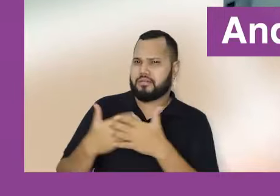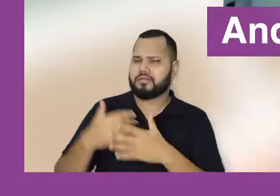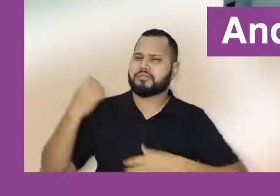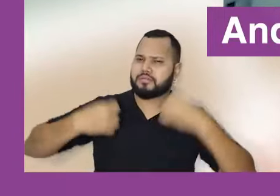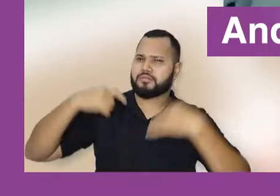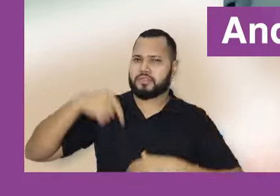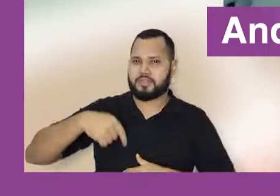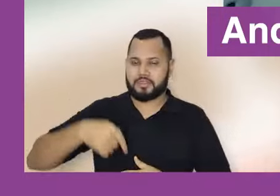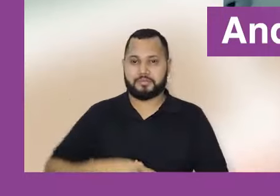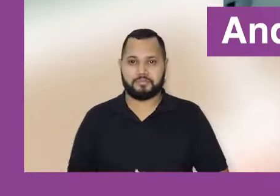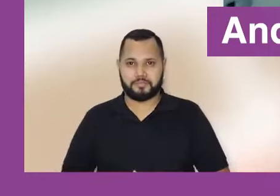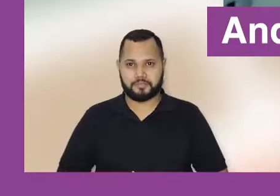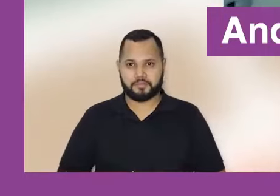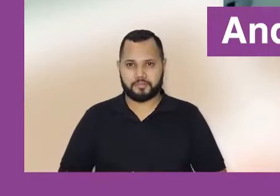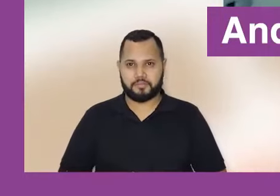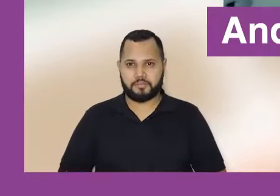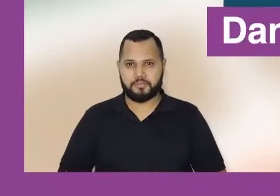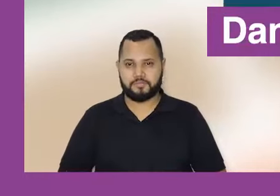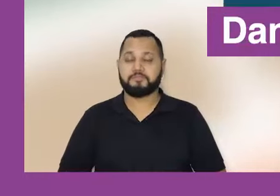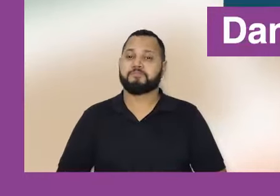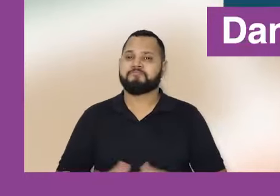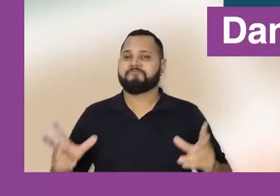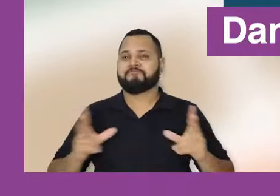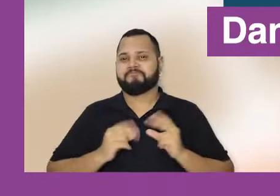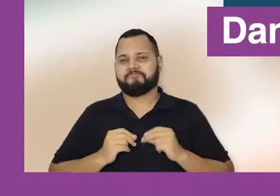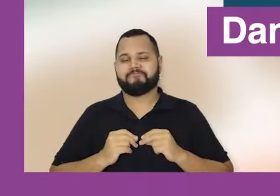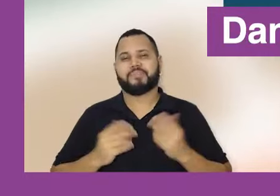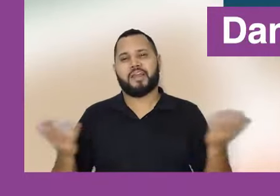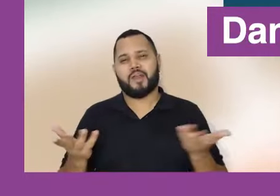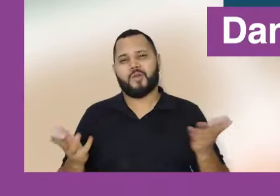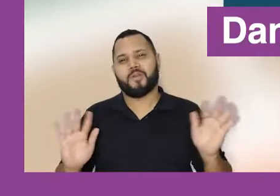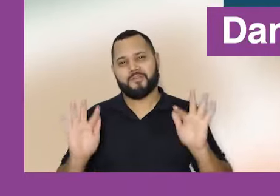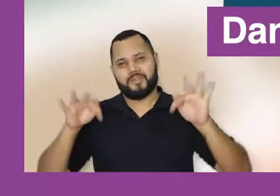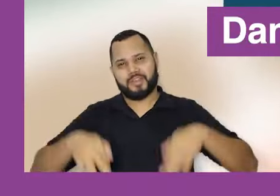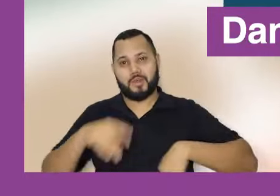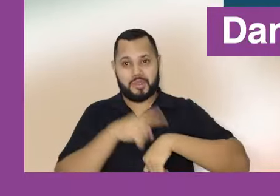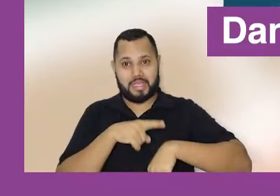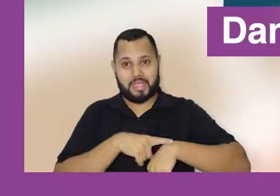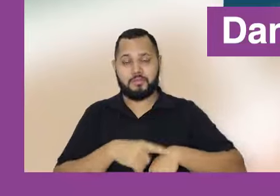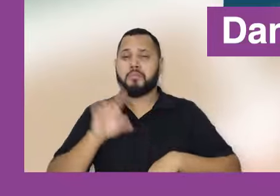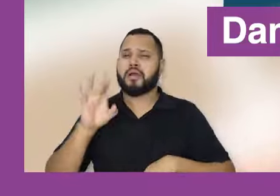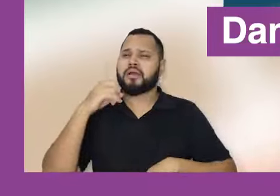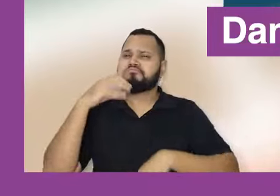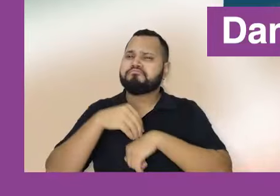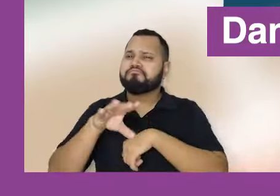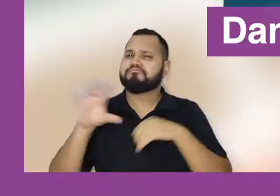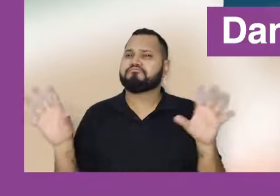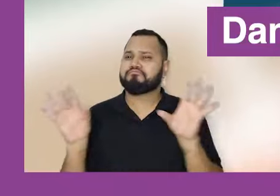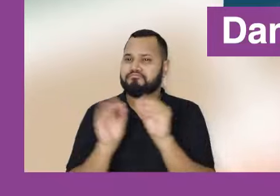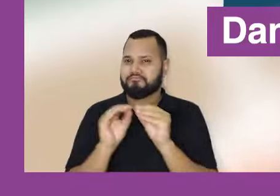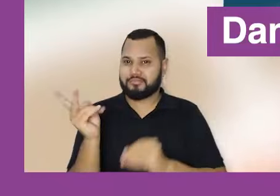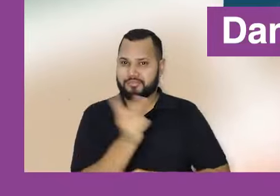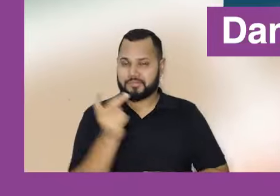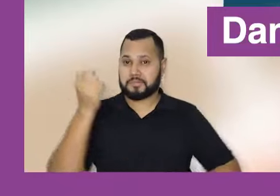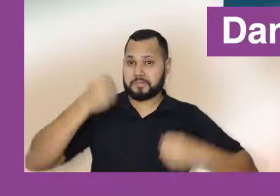falando aqui Nossa a gente já chegou aqui no final do nosso tempo mas eu quero só deixar uma conclusão do que